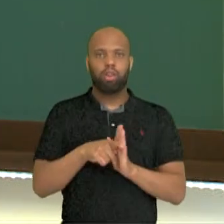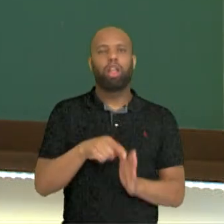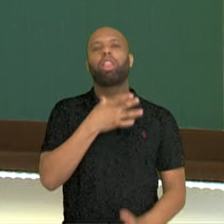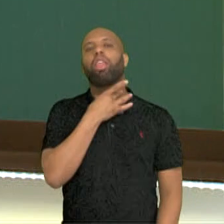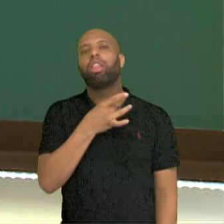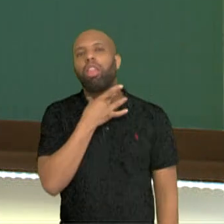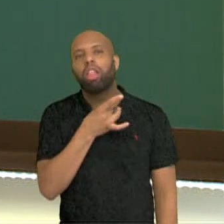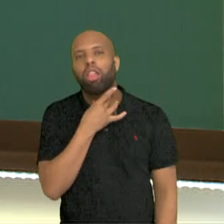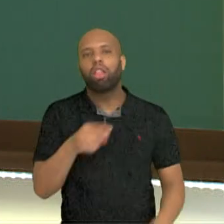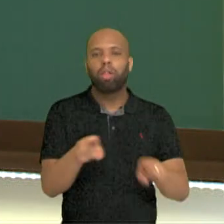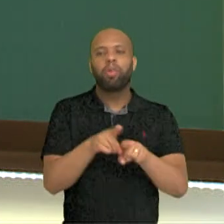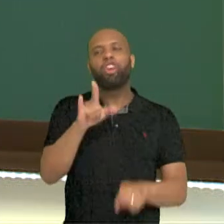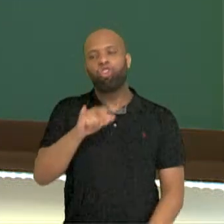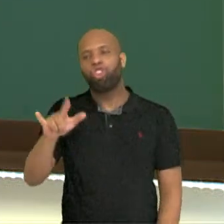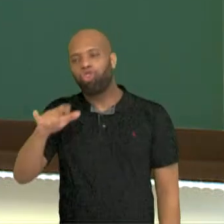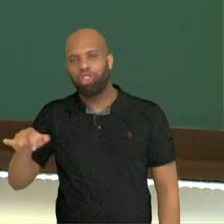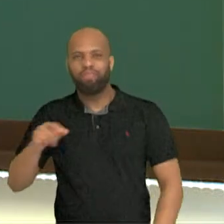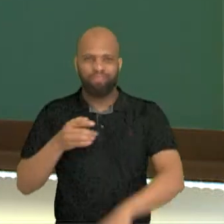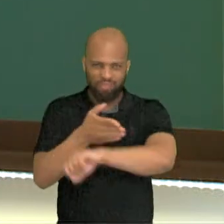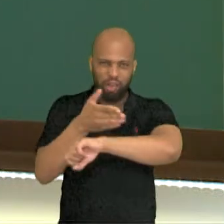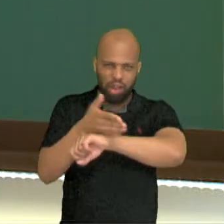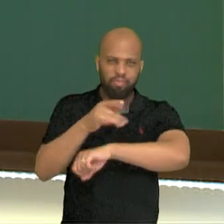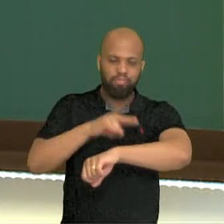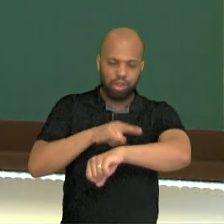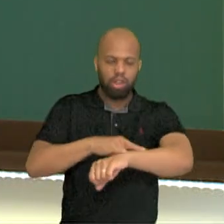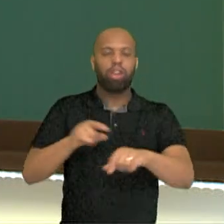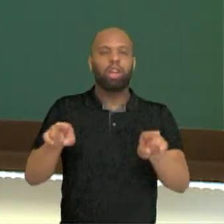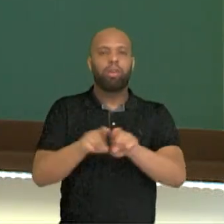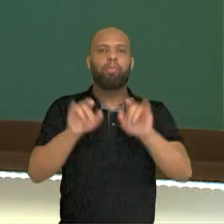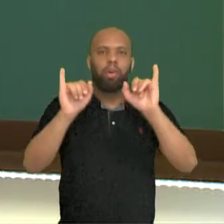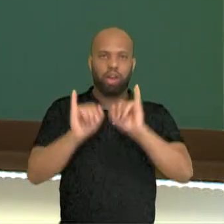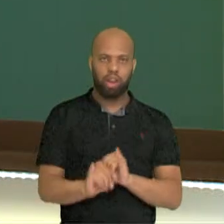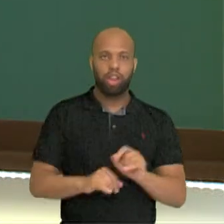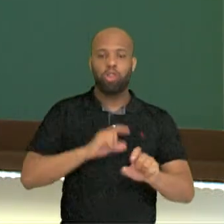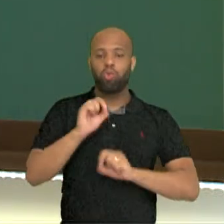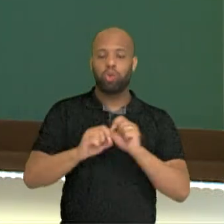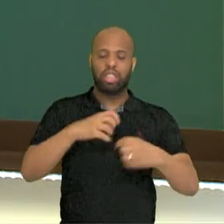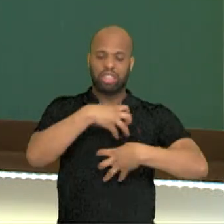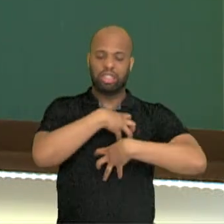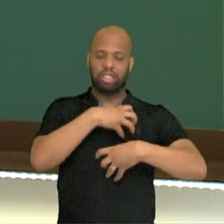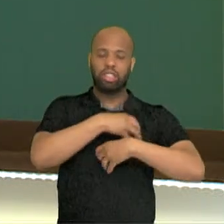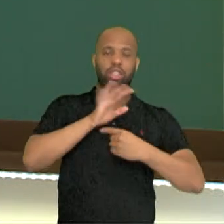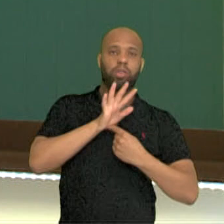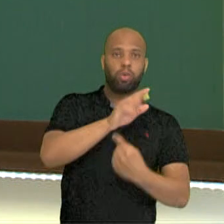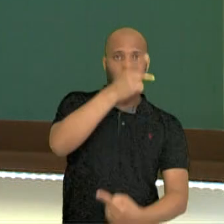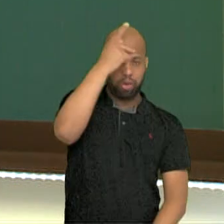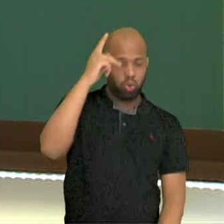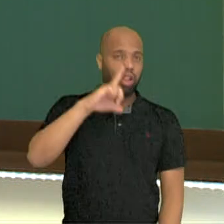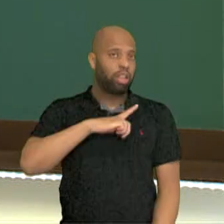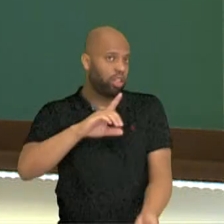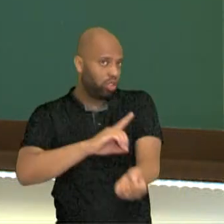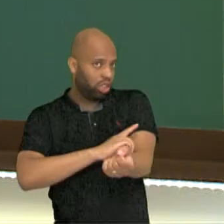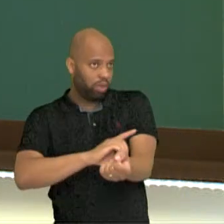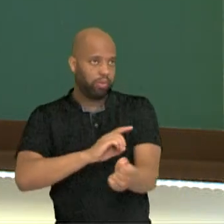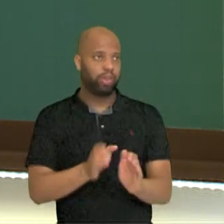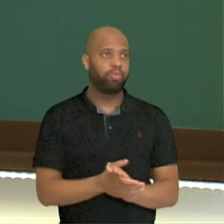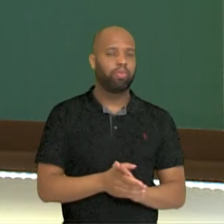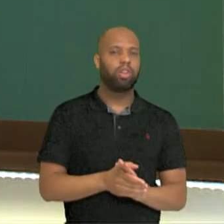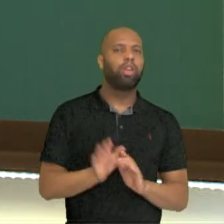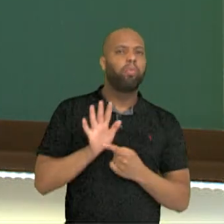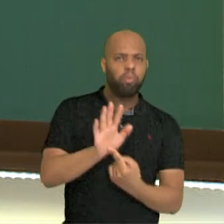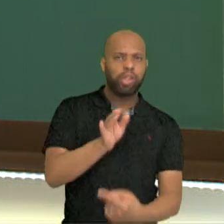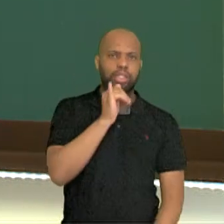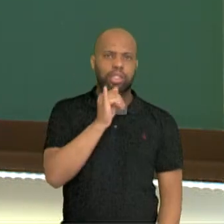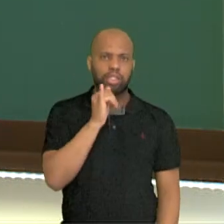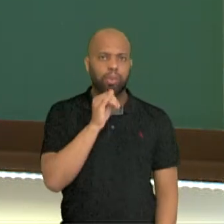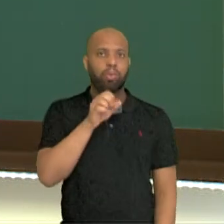sede e urina e pela perda de peso. Que sintomas demonstram que a pessoa pode estar com diabetes? Dê um exemplo